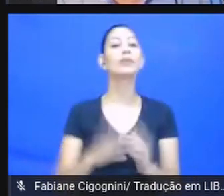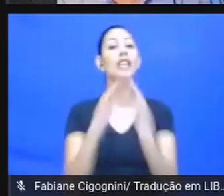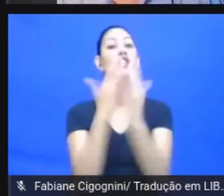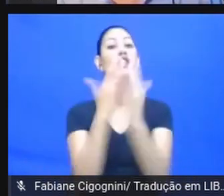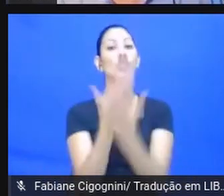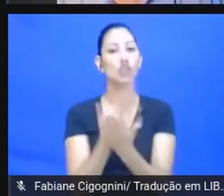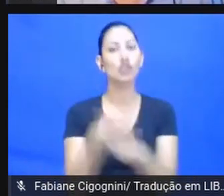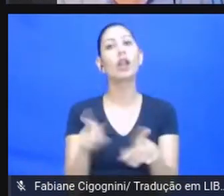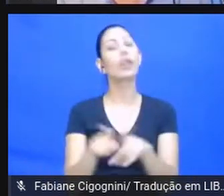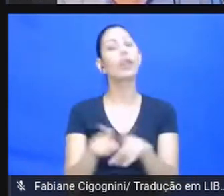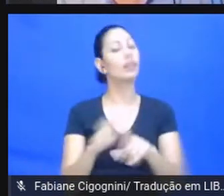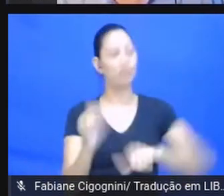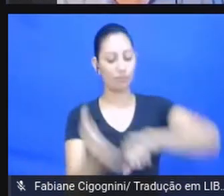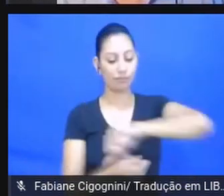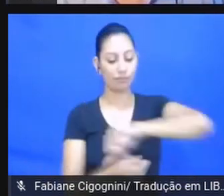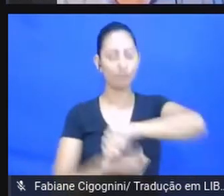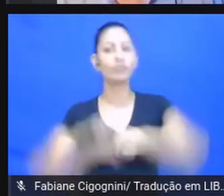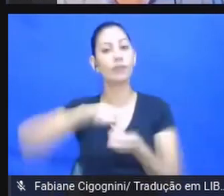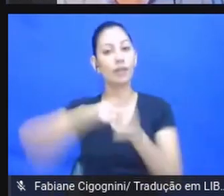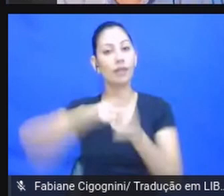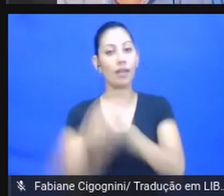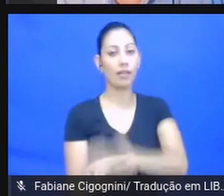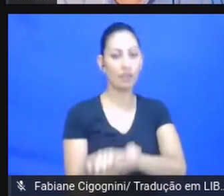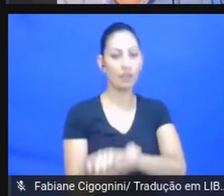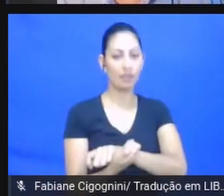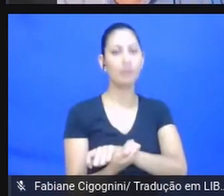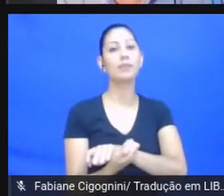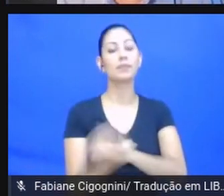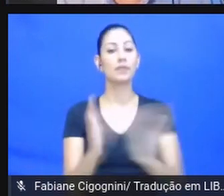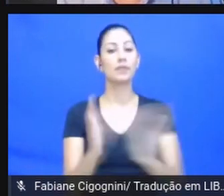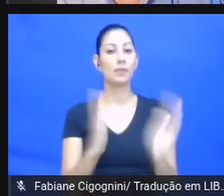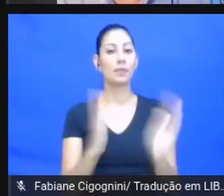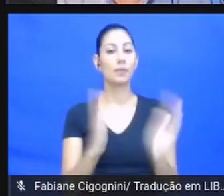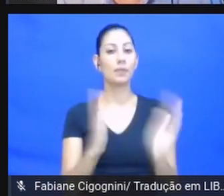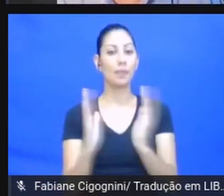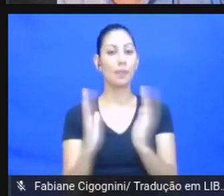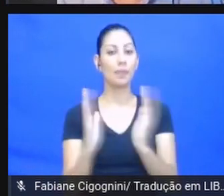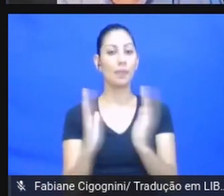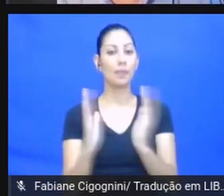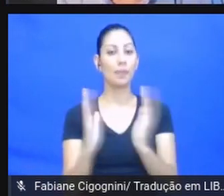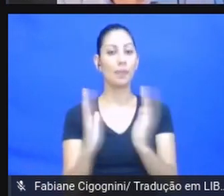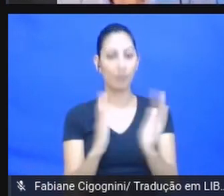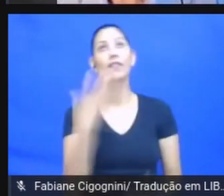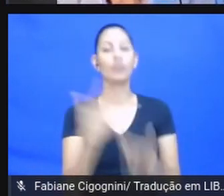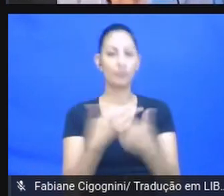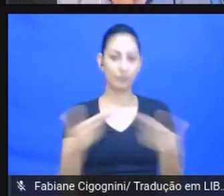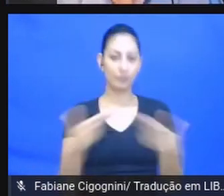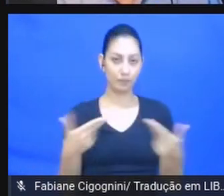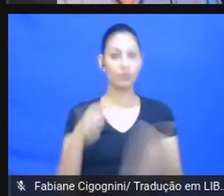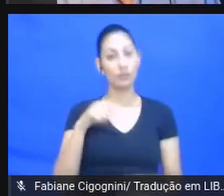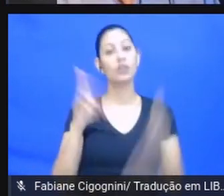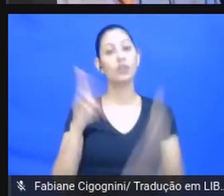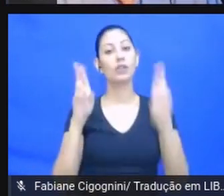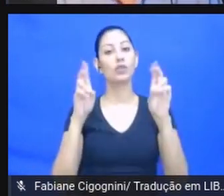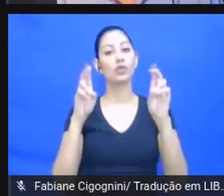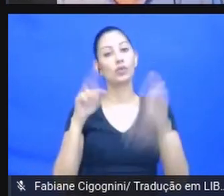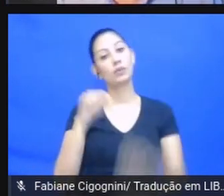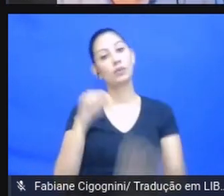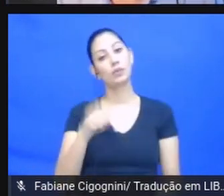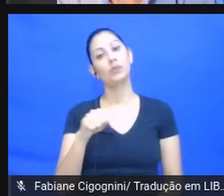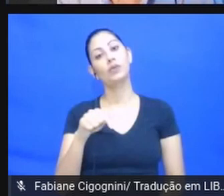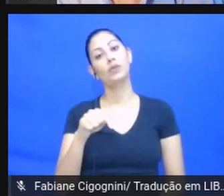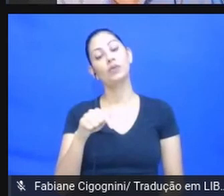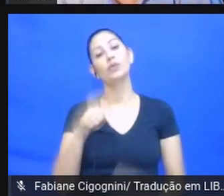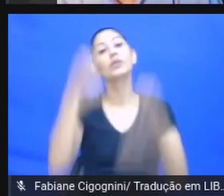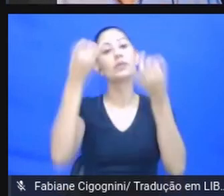e em todas essas dimensões. Então, é sobre isso que nós estamos falando. E a